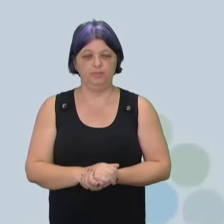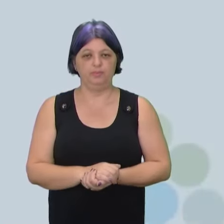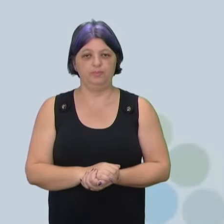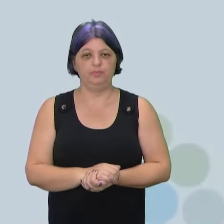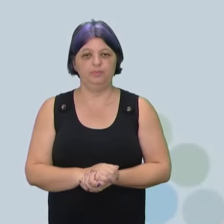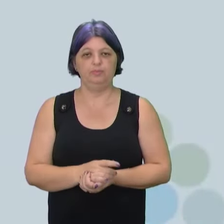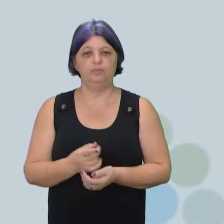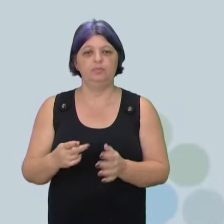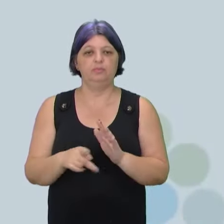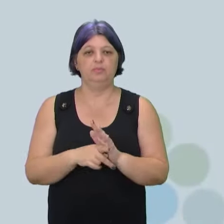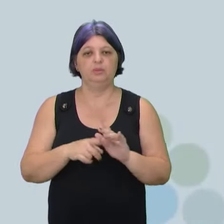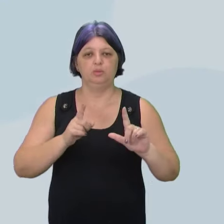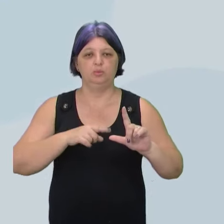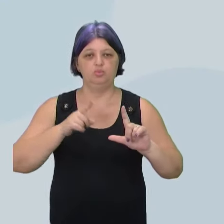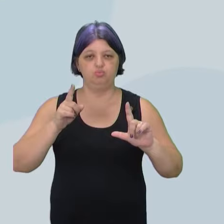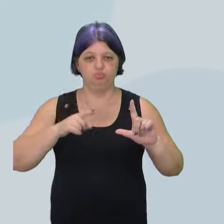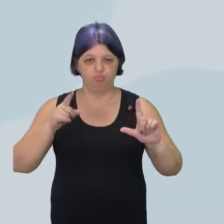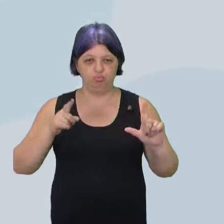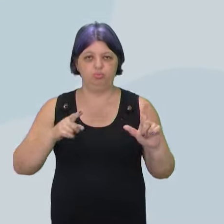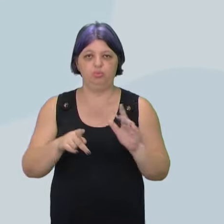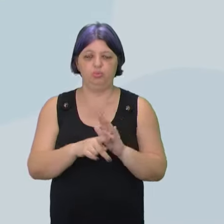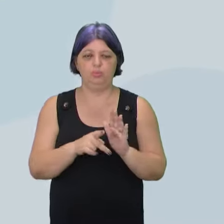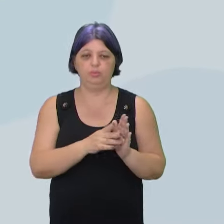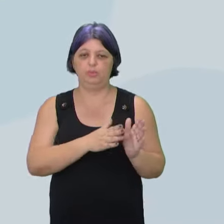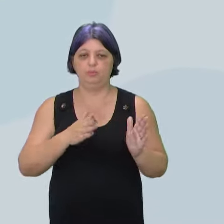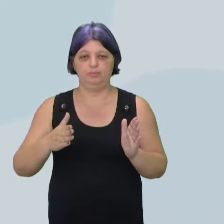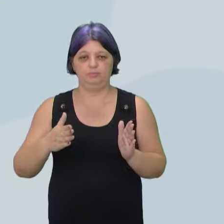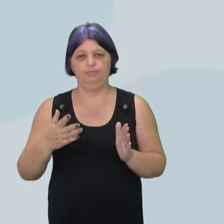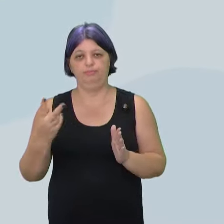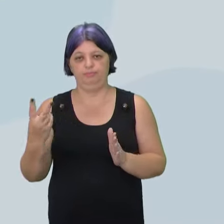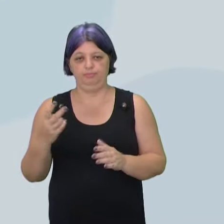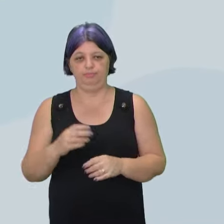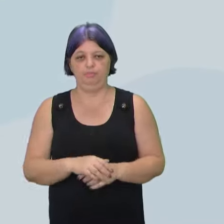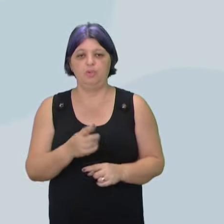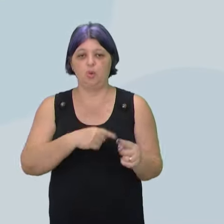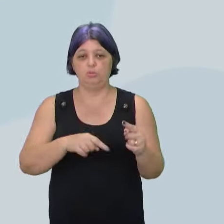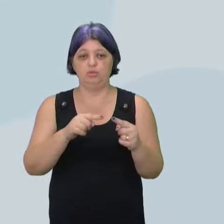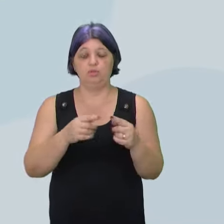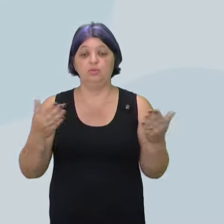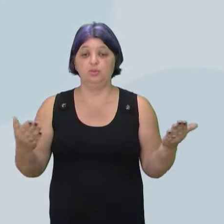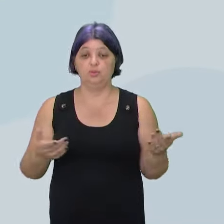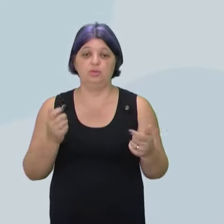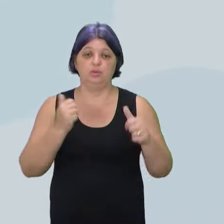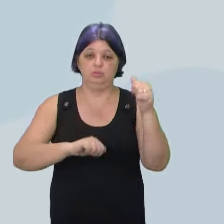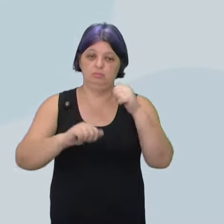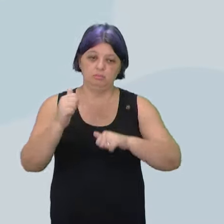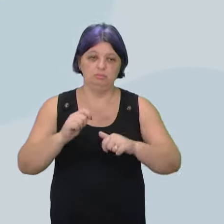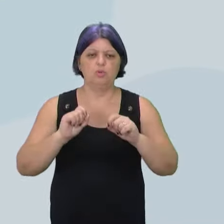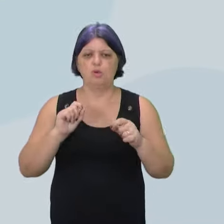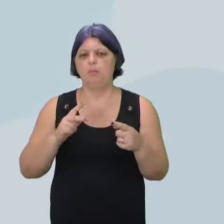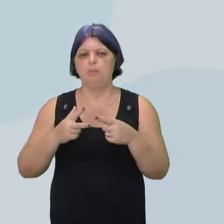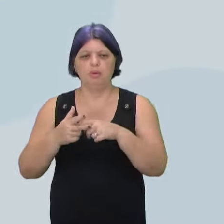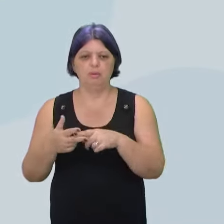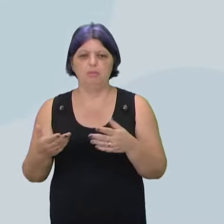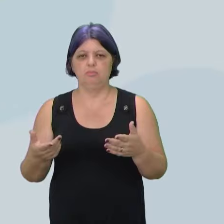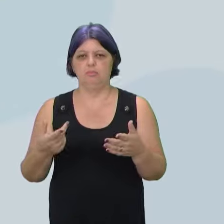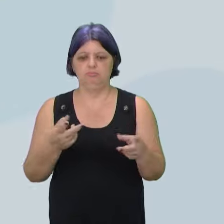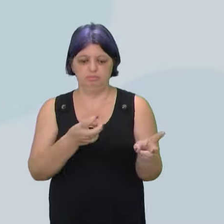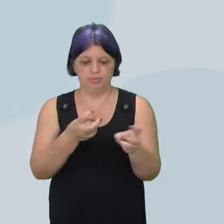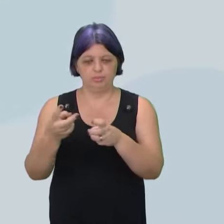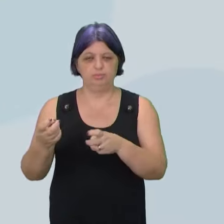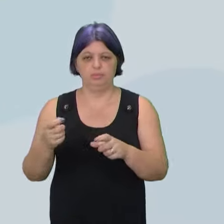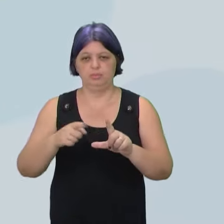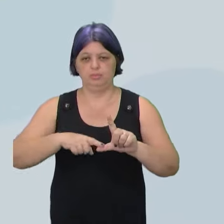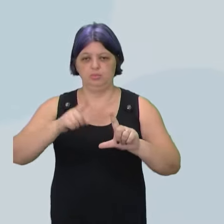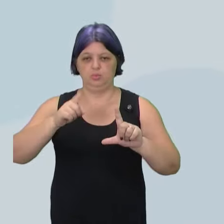estamos aqui no sismógrafo, falando na introdução aula 2, e o nosso objetivo hoje é analisar esse funcionamento e identificar os